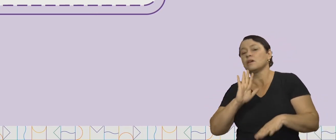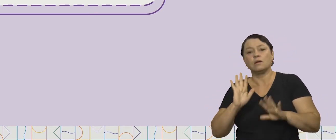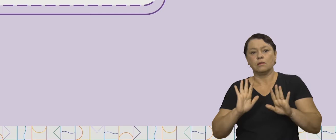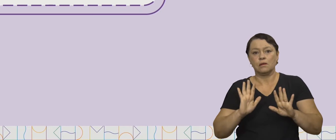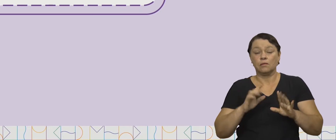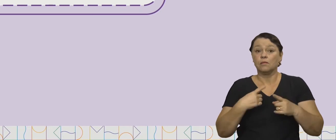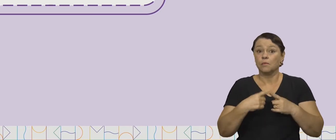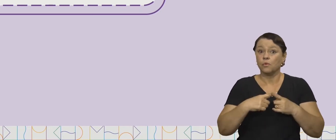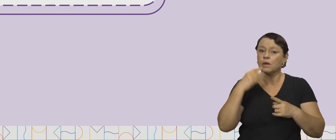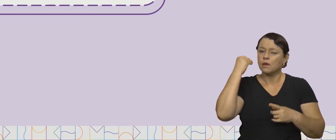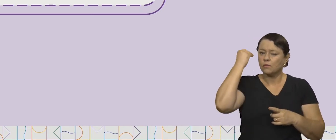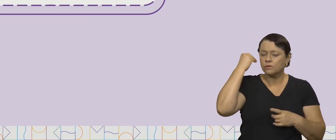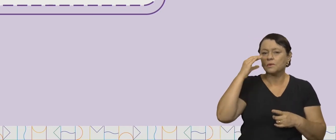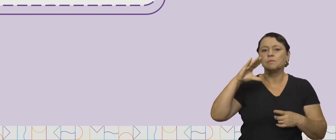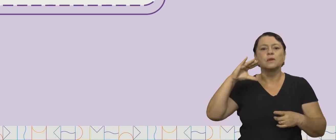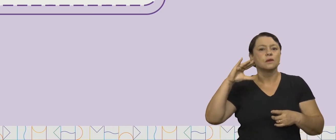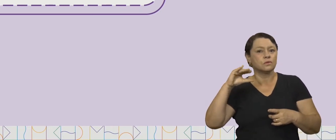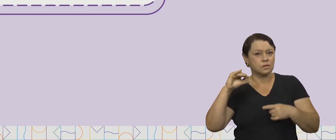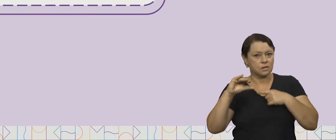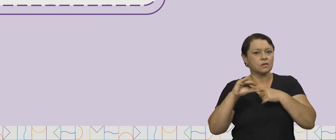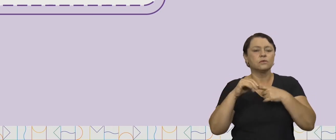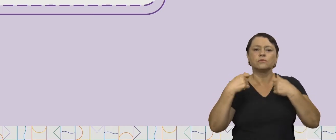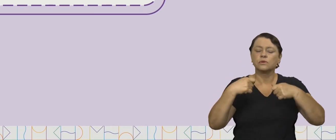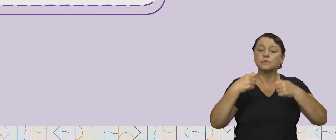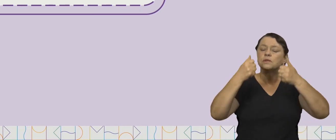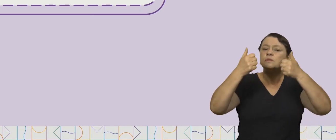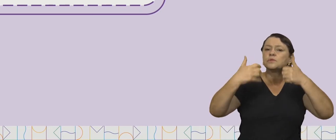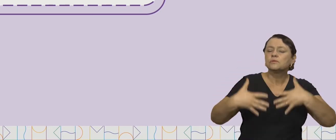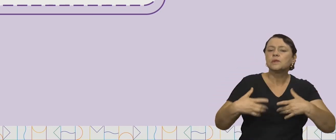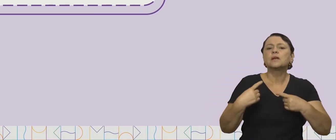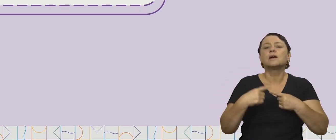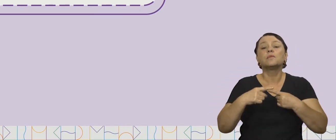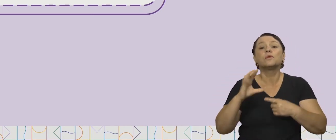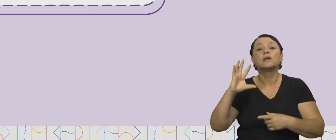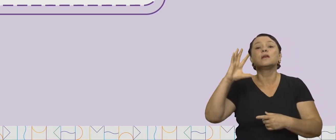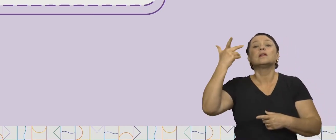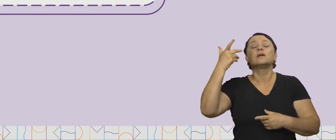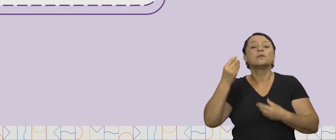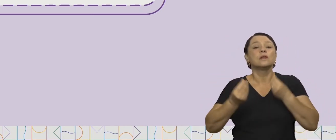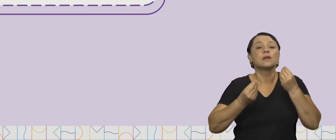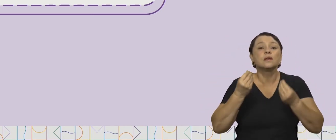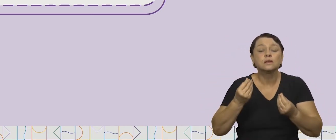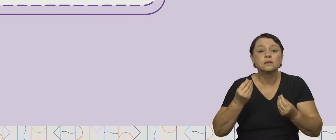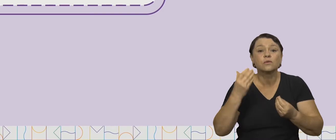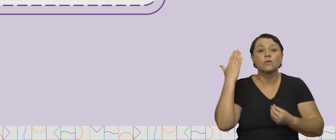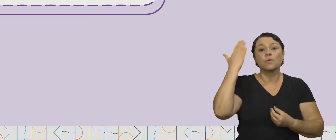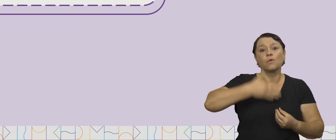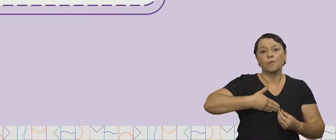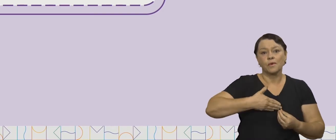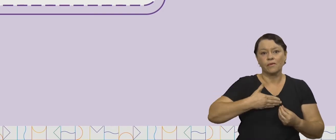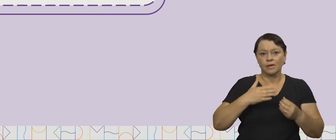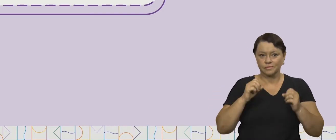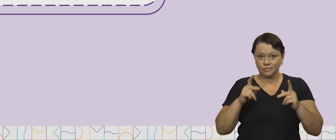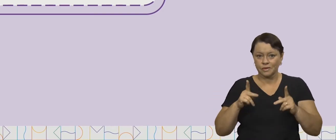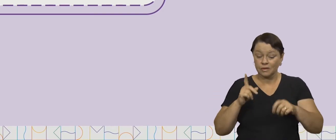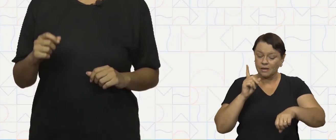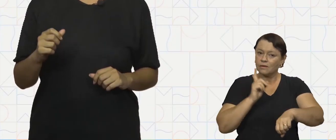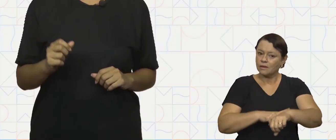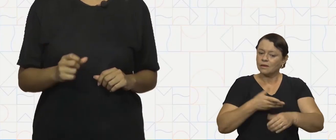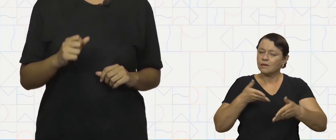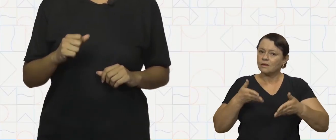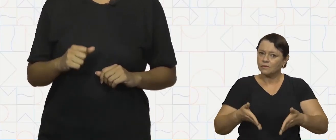mensagem. Se é um experimento científico, nós precisamos explicar por que ele acontece e como chegamos nessa